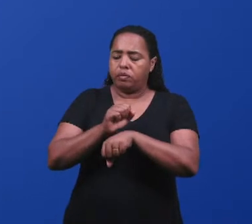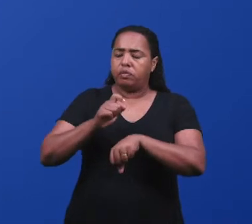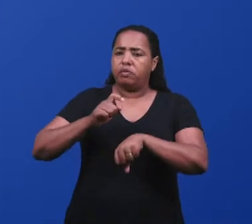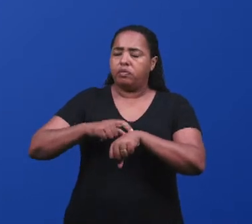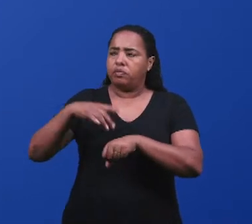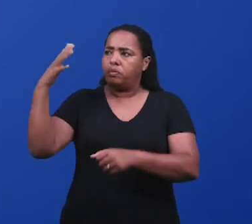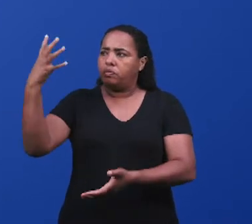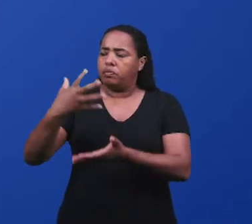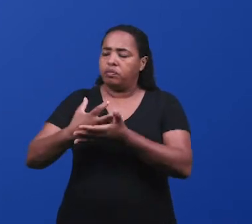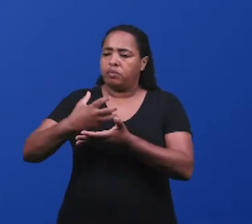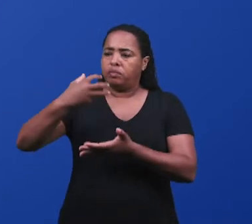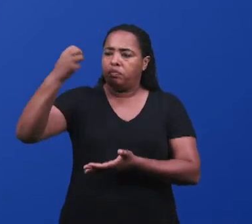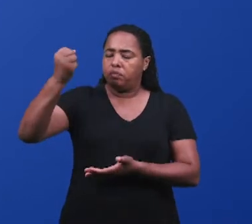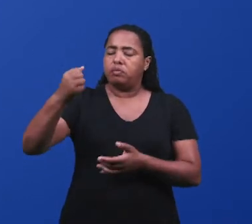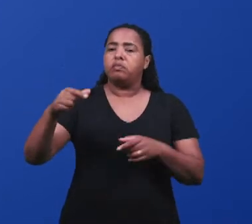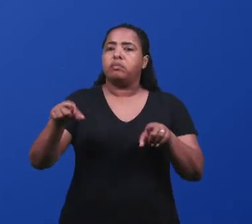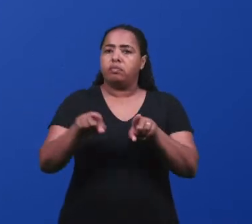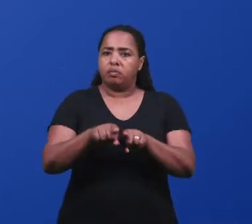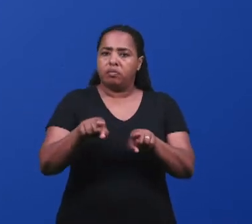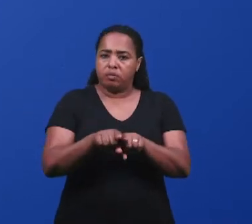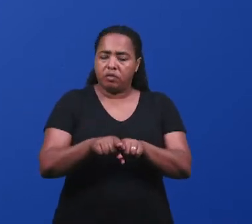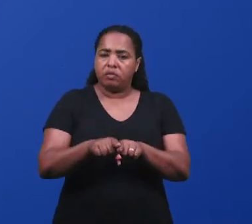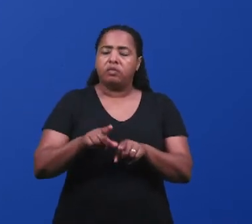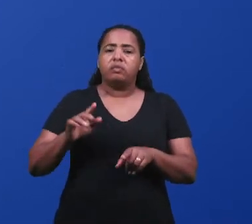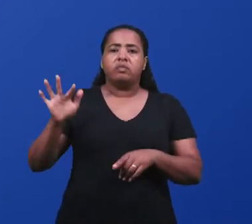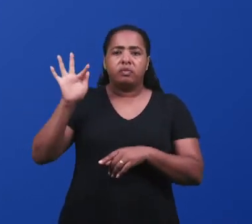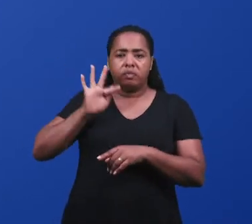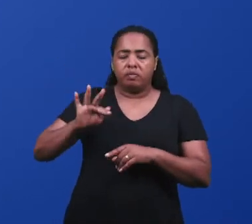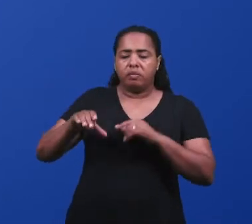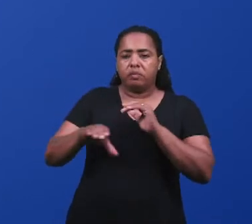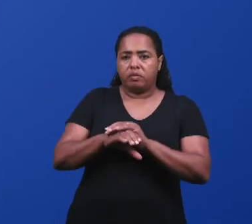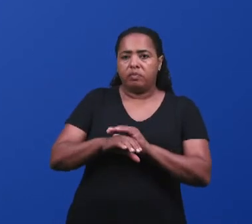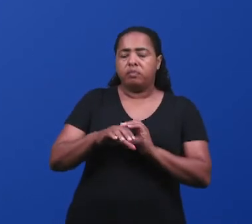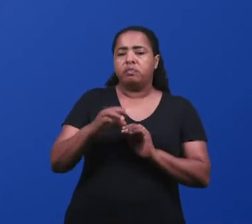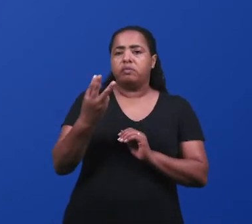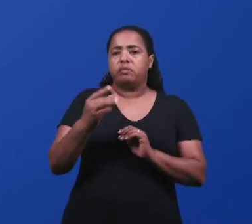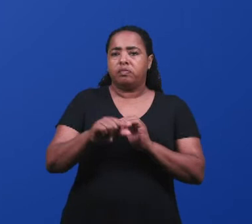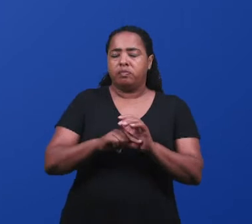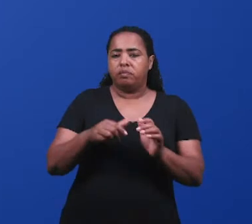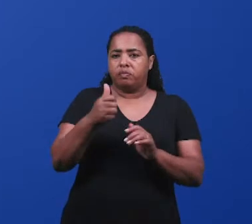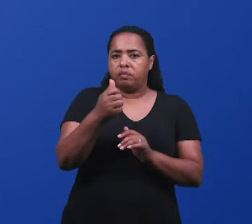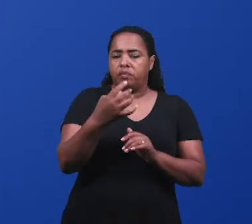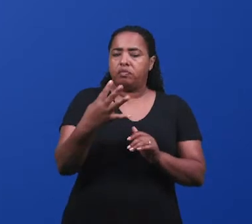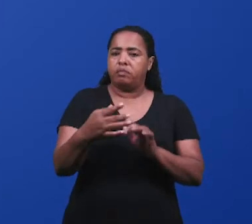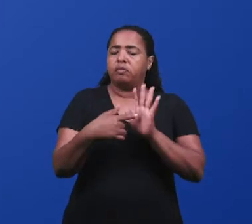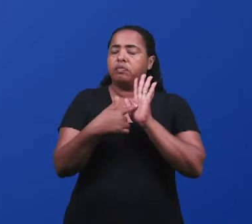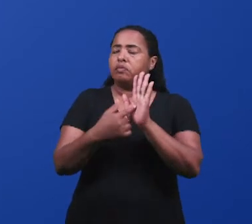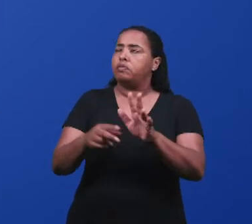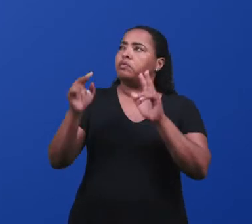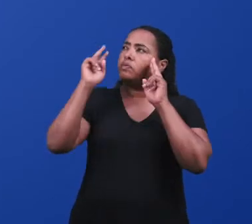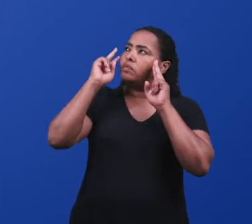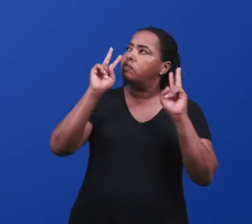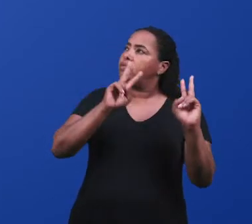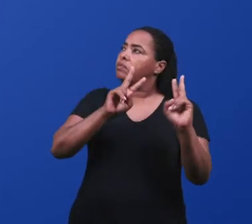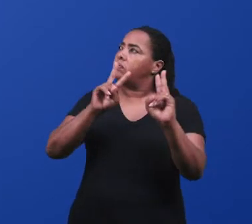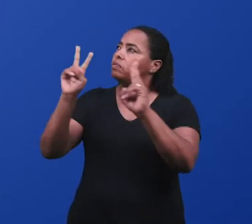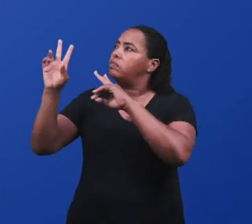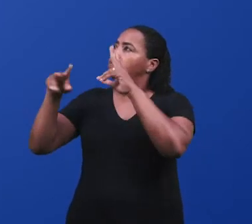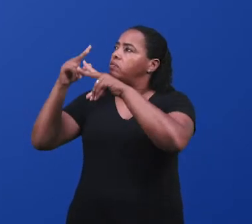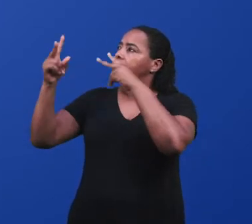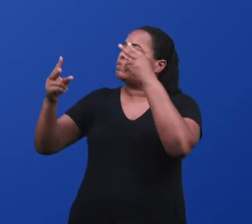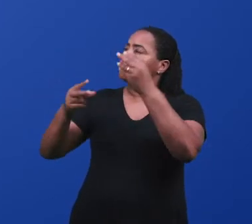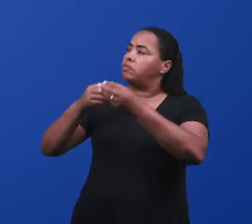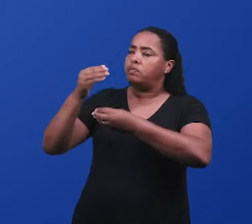em santificação, assim como está descrito também em Filipenses 3,14. Prossigo para o alvo, pelo prêmio da